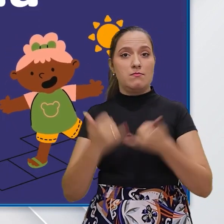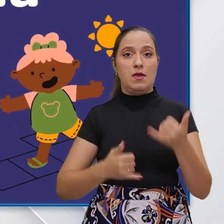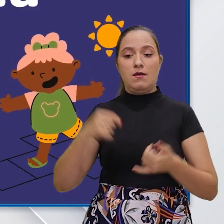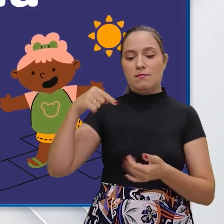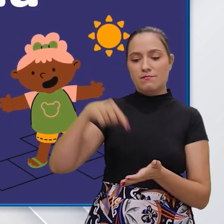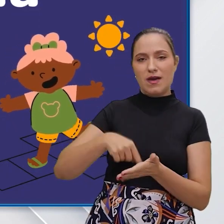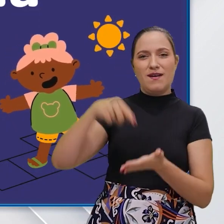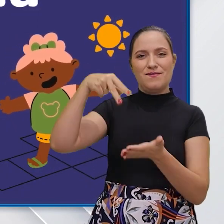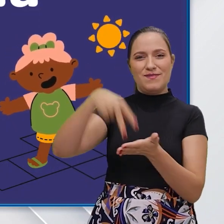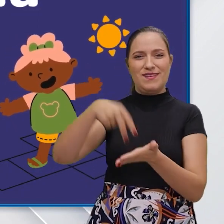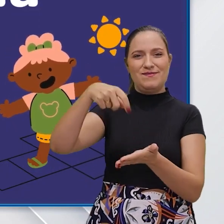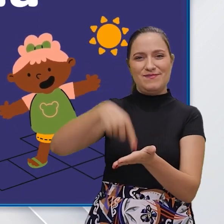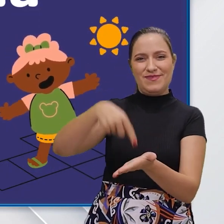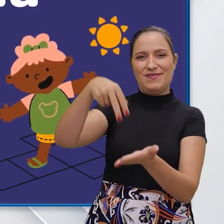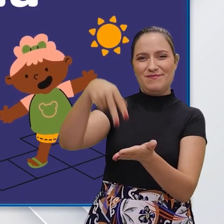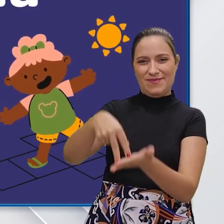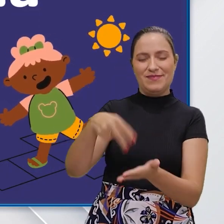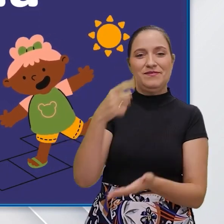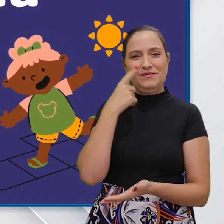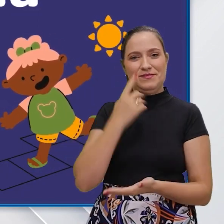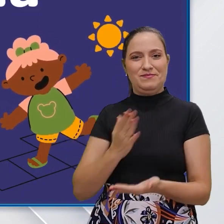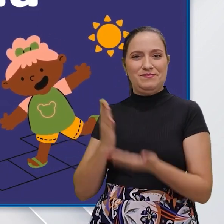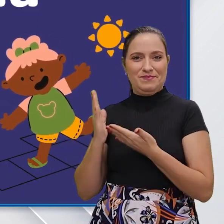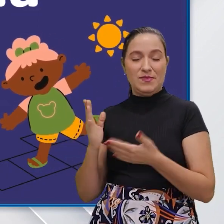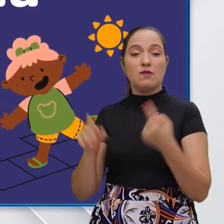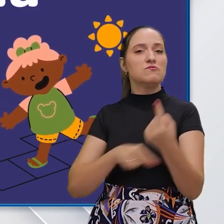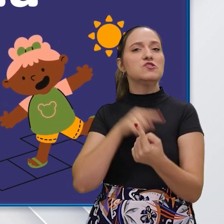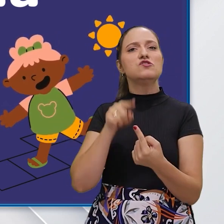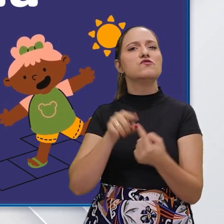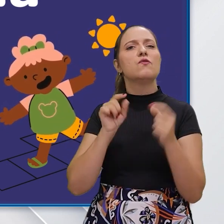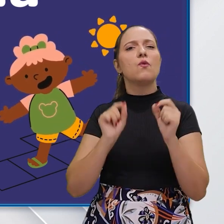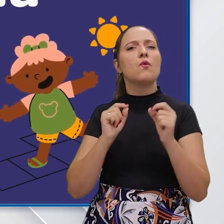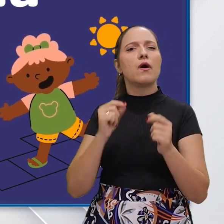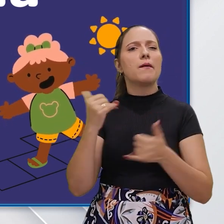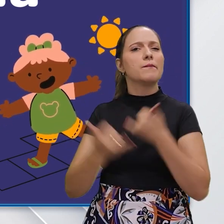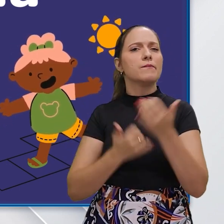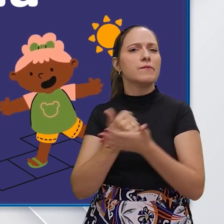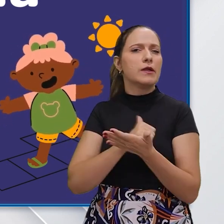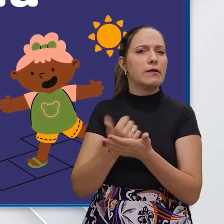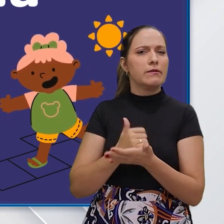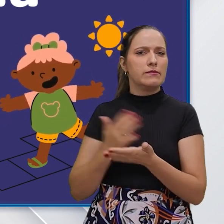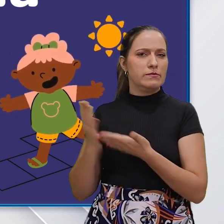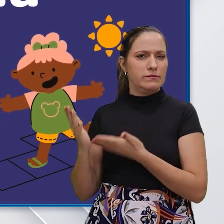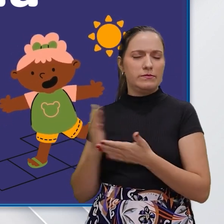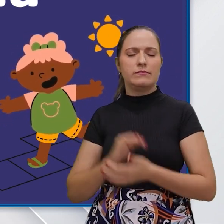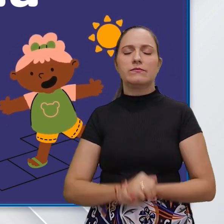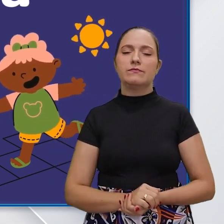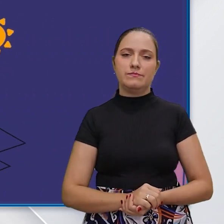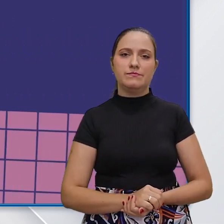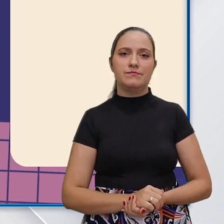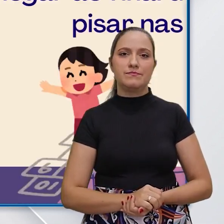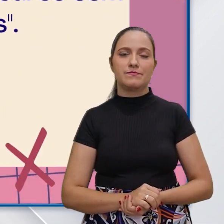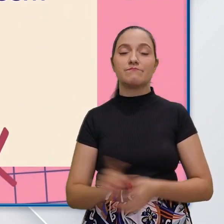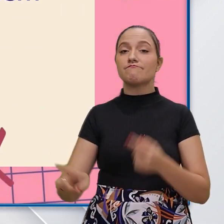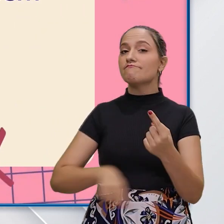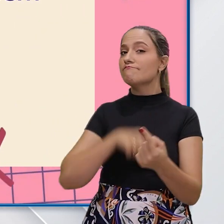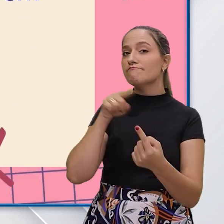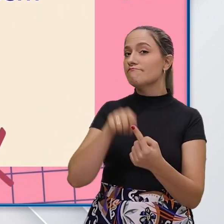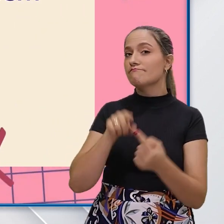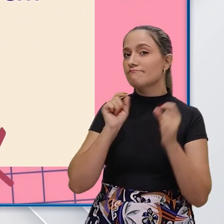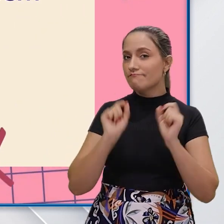amarelinha. Vamos começar escrevendo o objetivo do jogo da amarelinha.